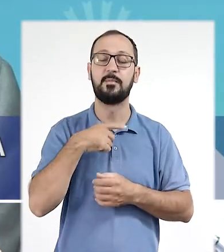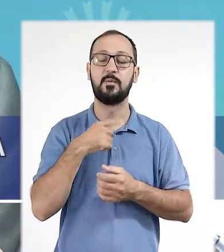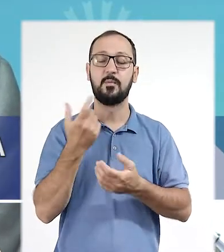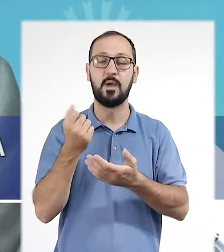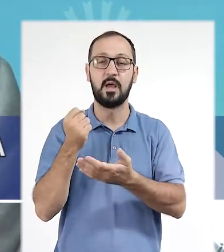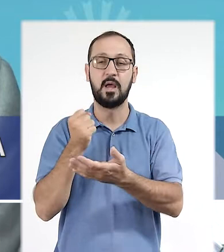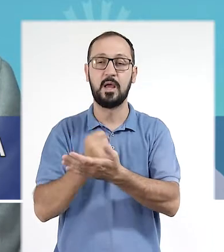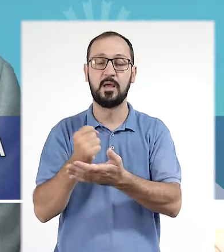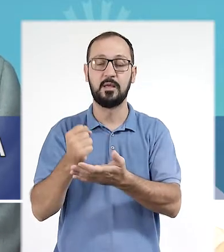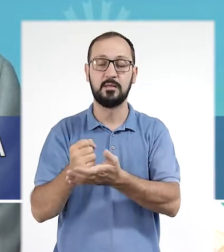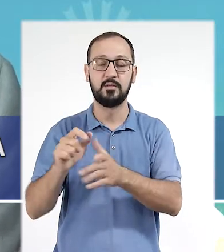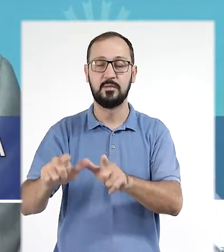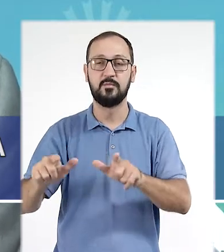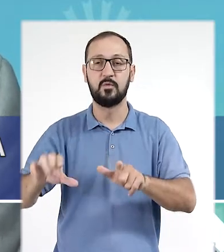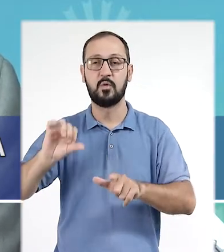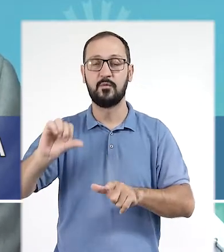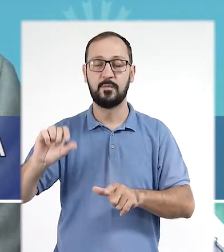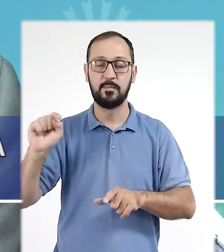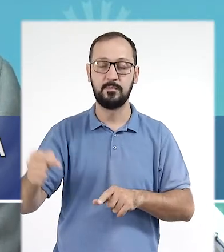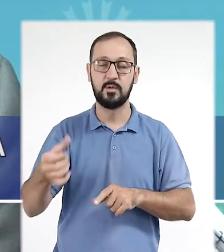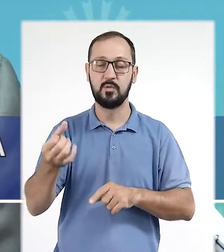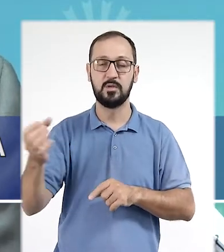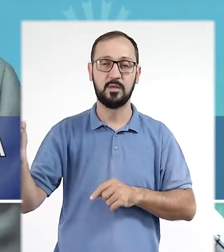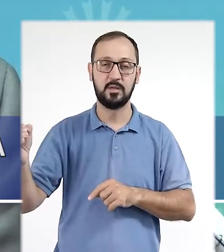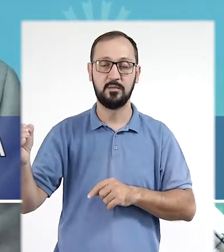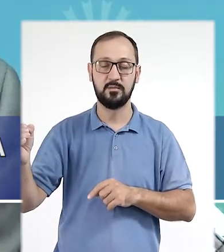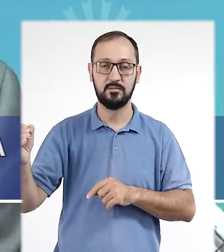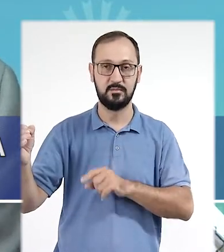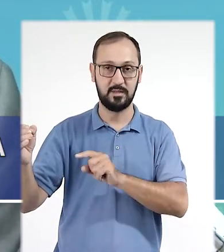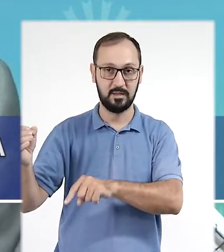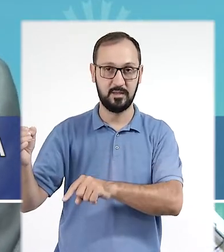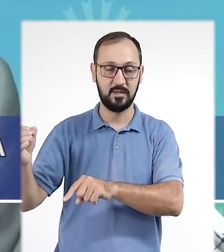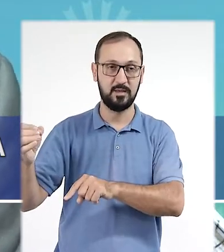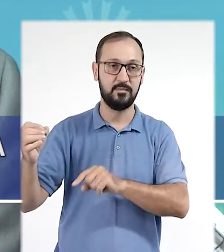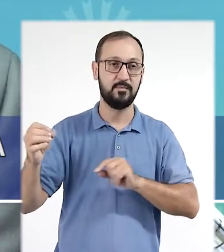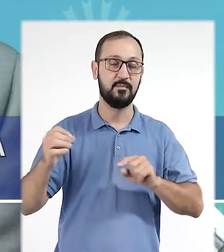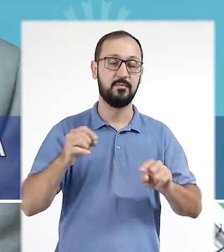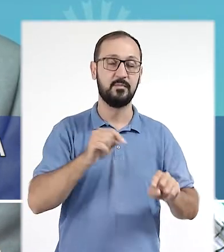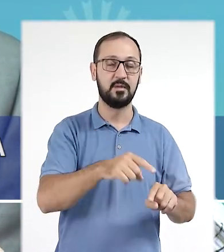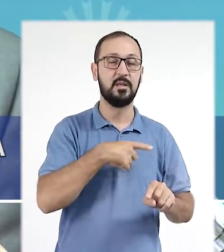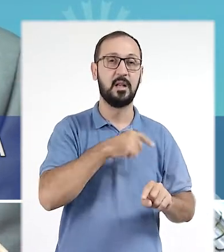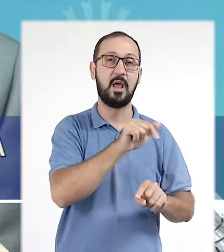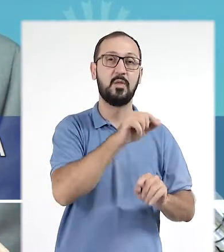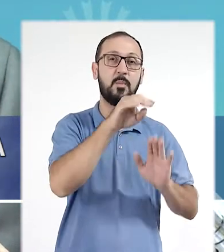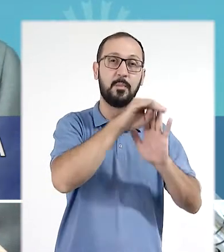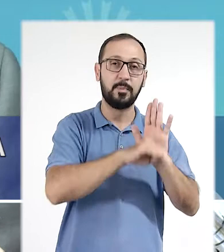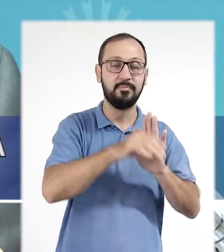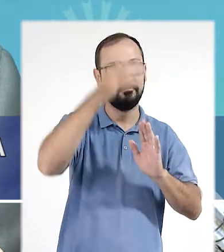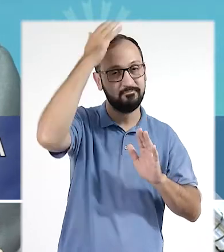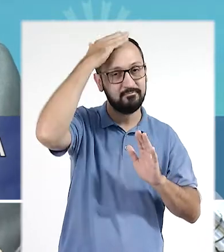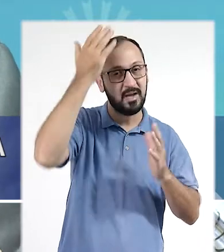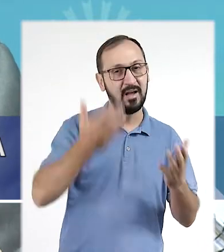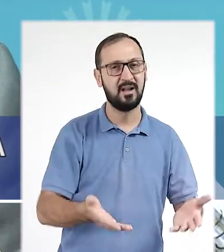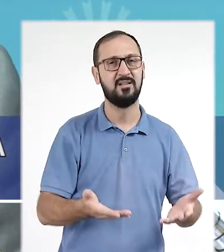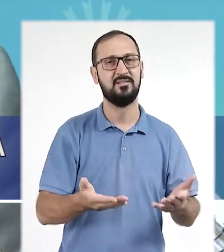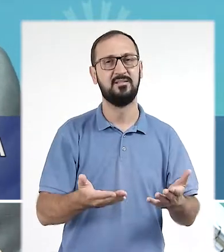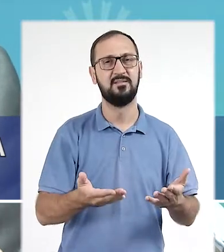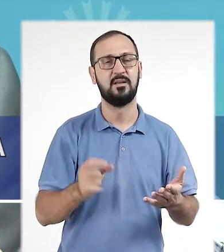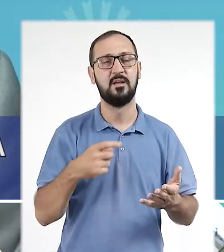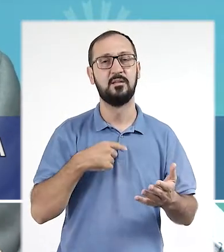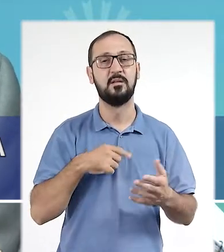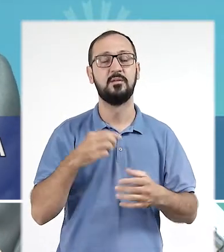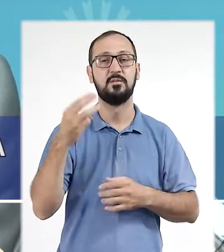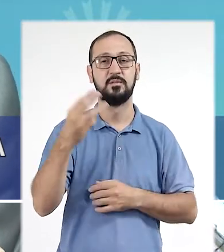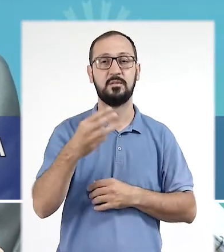Uma escritura que custa aqui R$ 9.600, lá no Paraná custaria R$ 1.600. Fora isso, tem